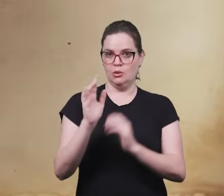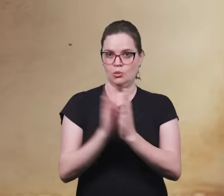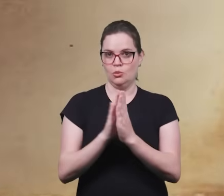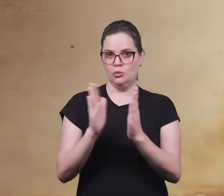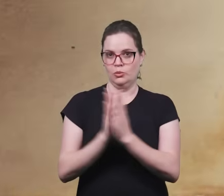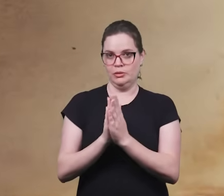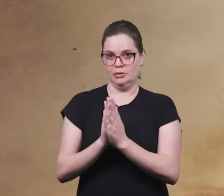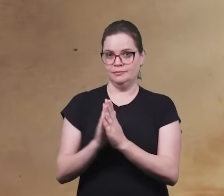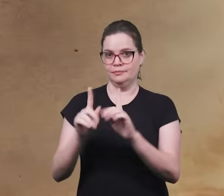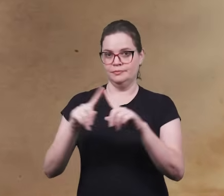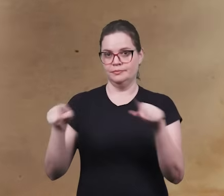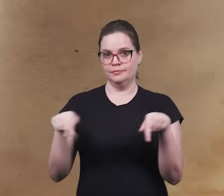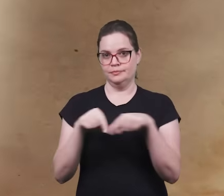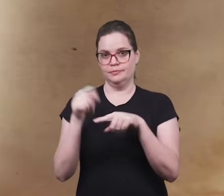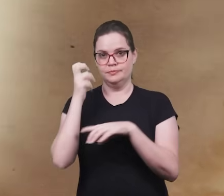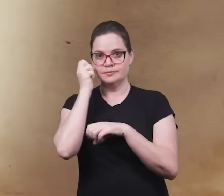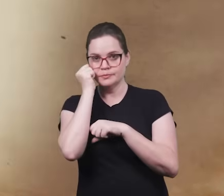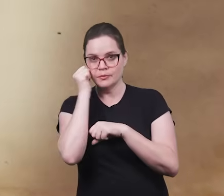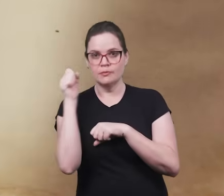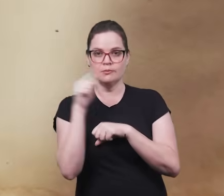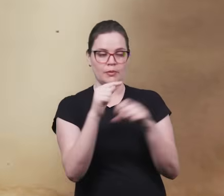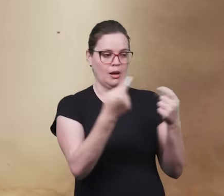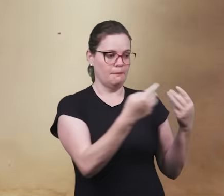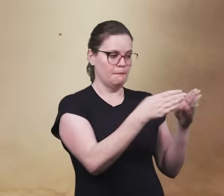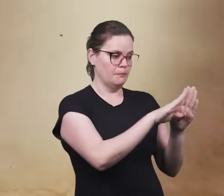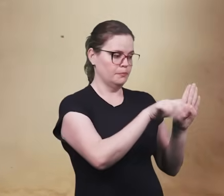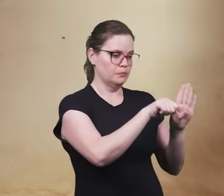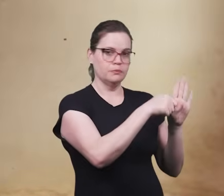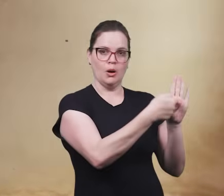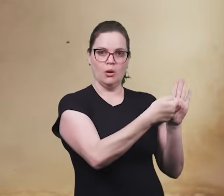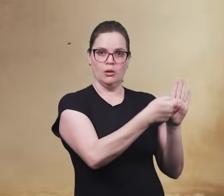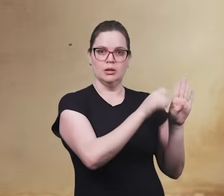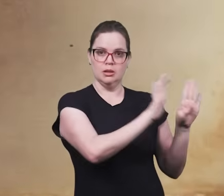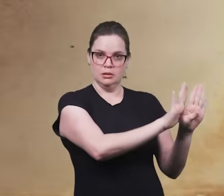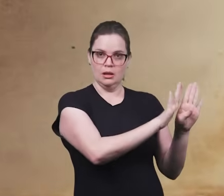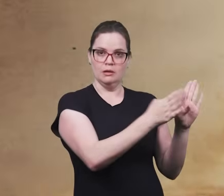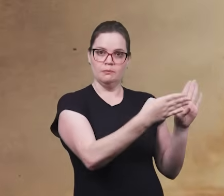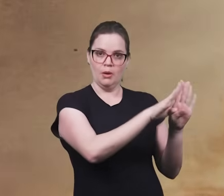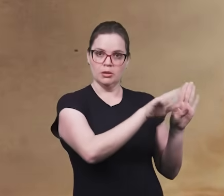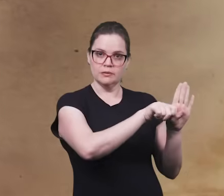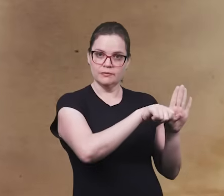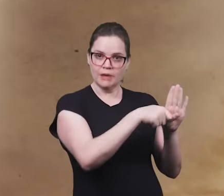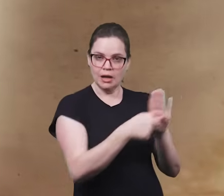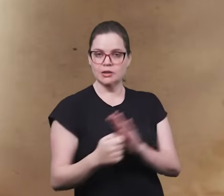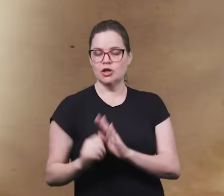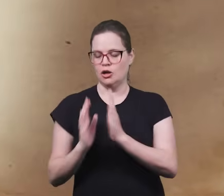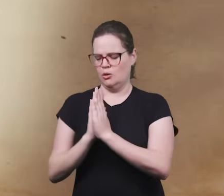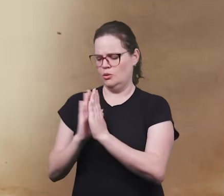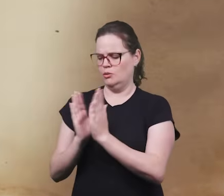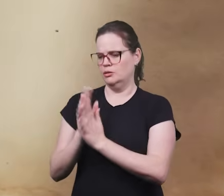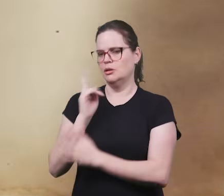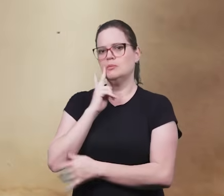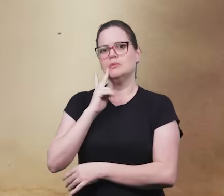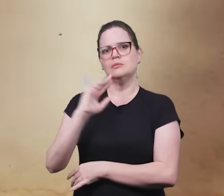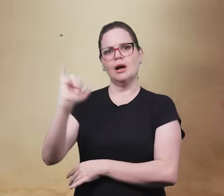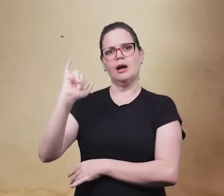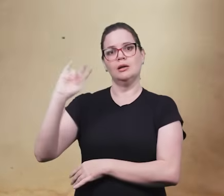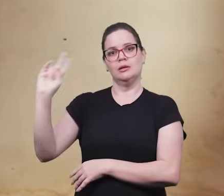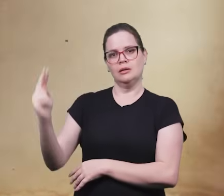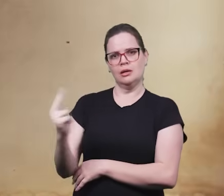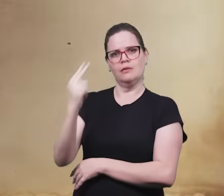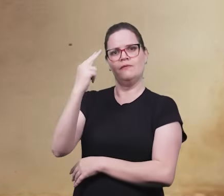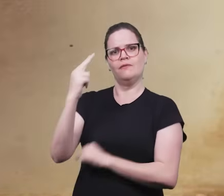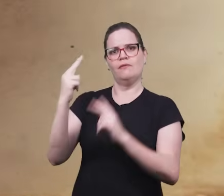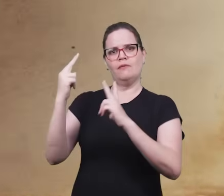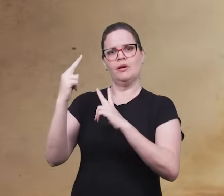orares, entra no teu aposento e, fechando a tua porta, ora a teu pai, que vê